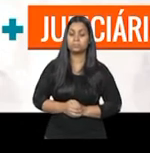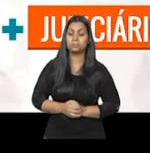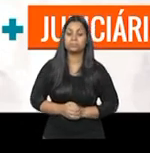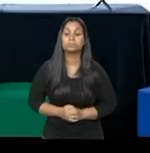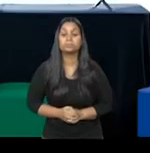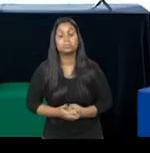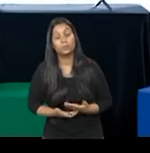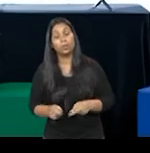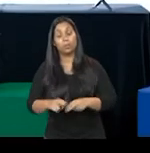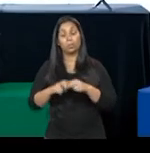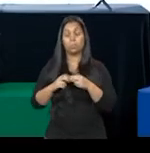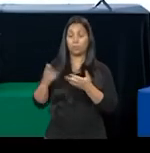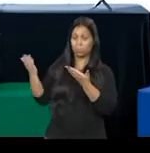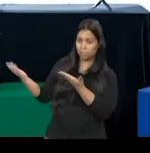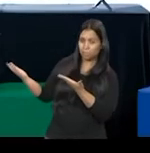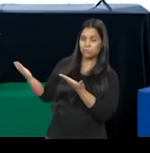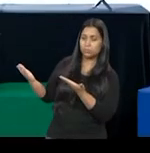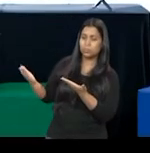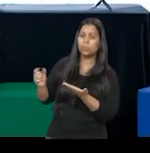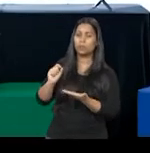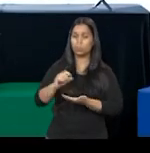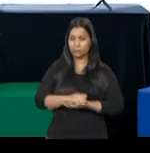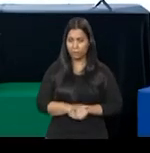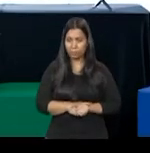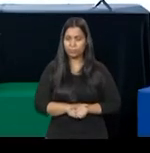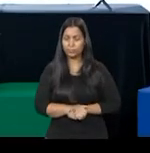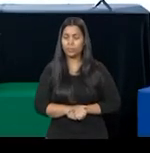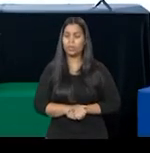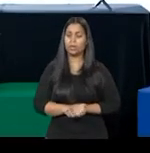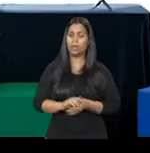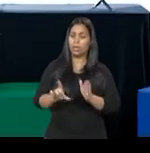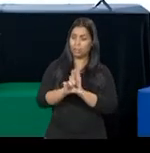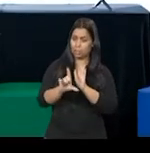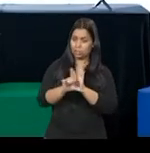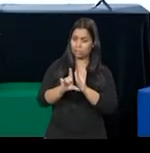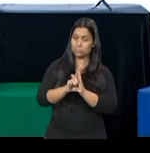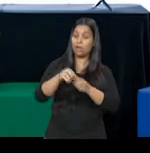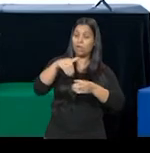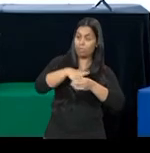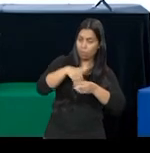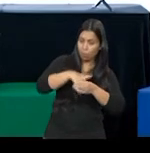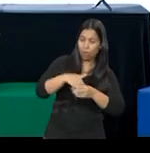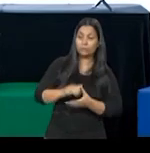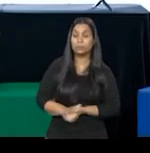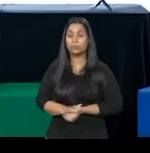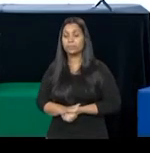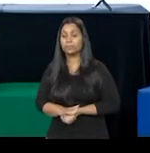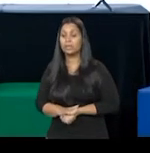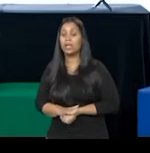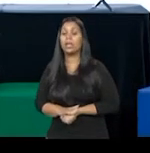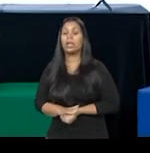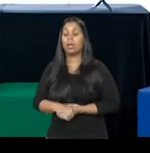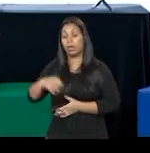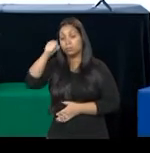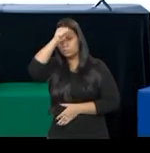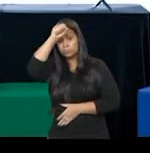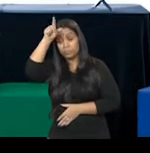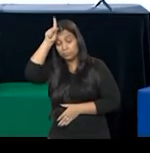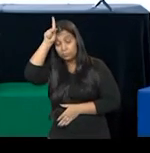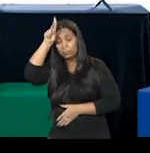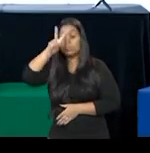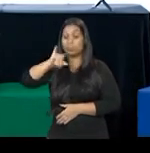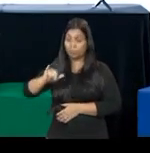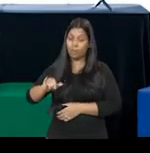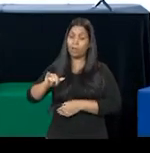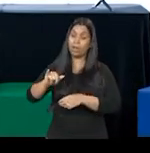preservada. Diante disso, temos que o Poder Legislativo vai votar as leis, o Poder Executivo vai colocar